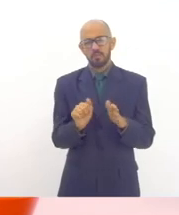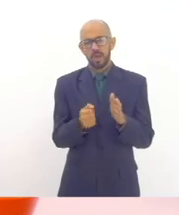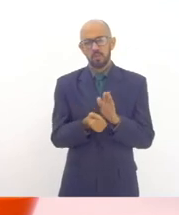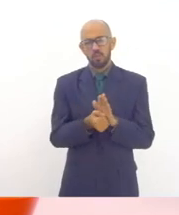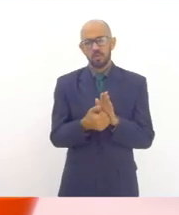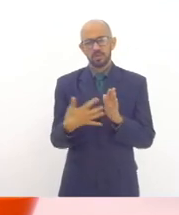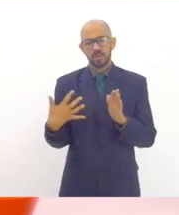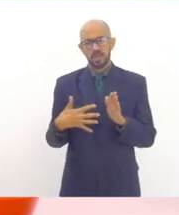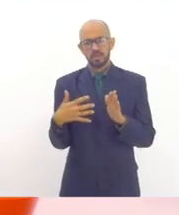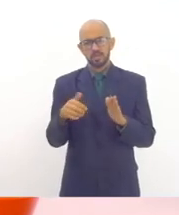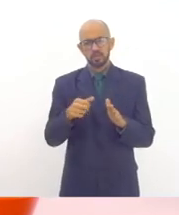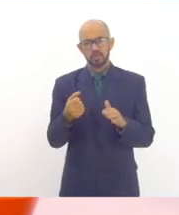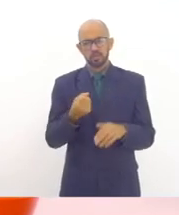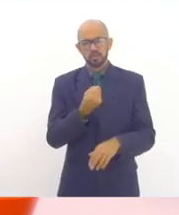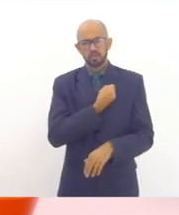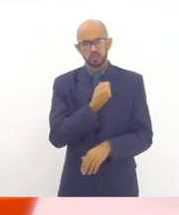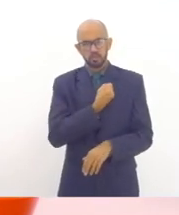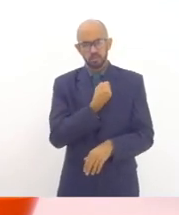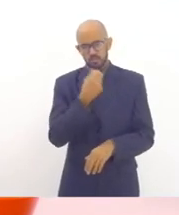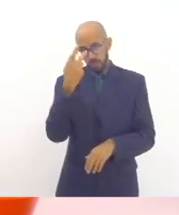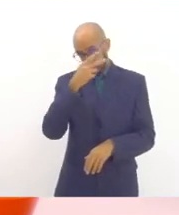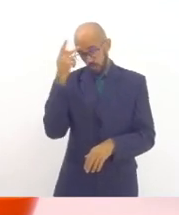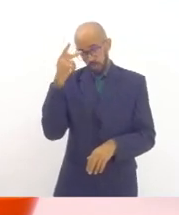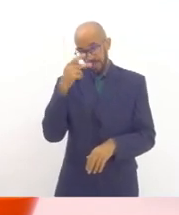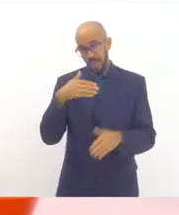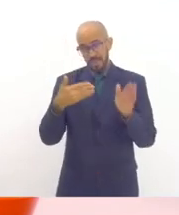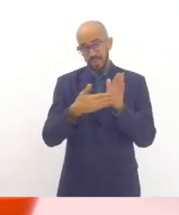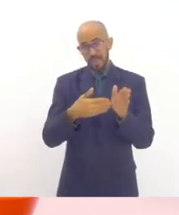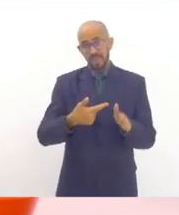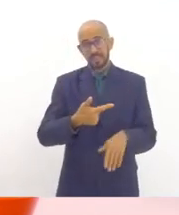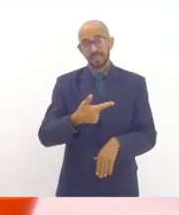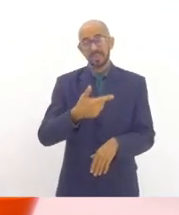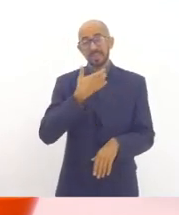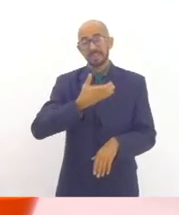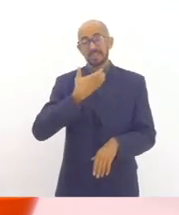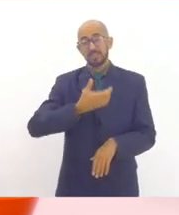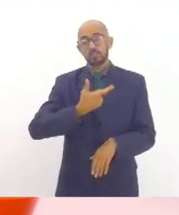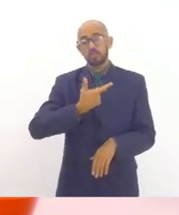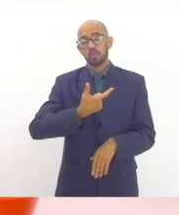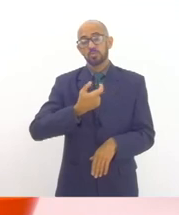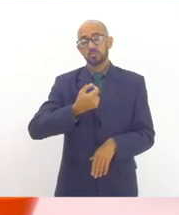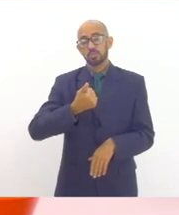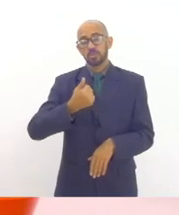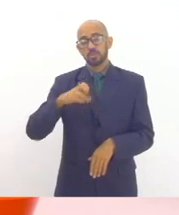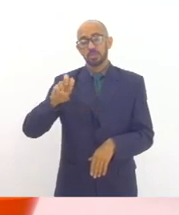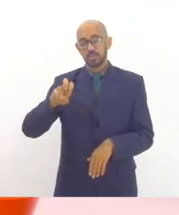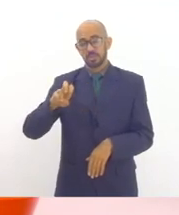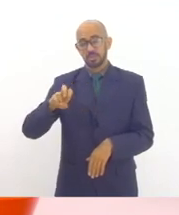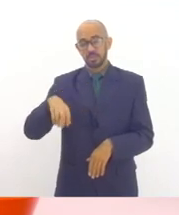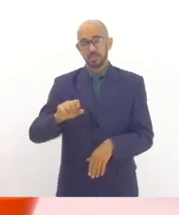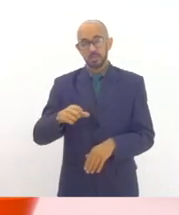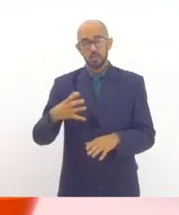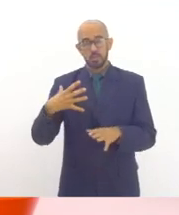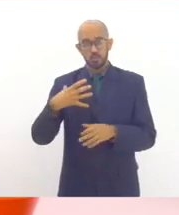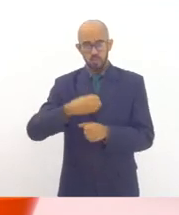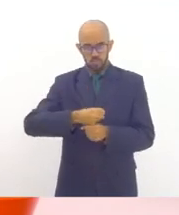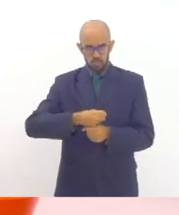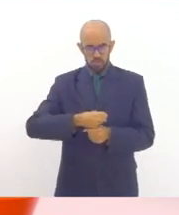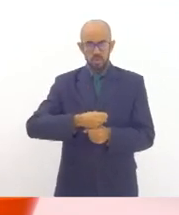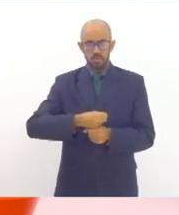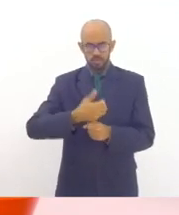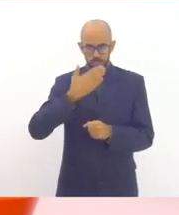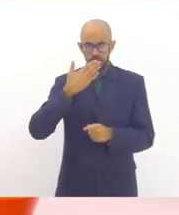Rio de Janeiro, até dezembro de 2015, na cidade, o total de refugiados e solicitantes de